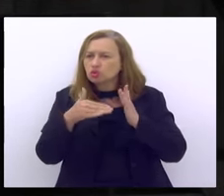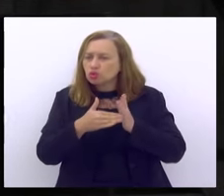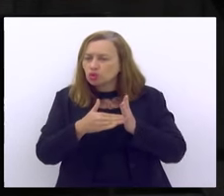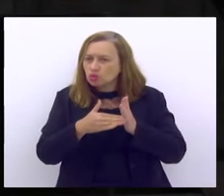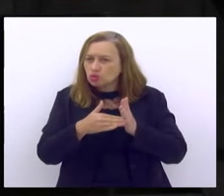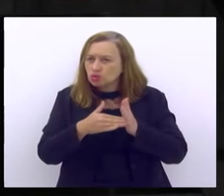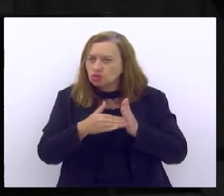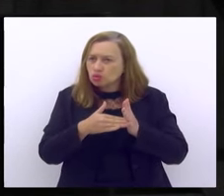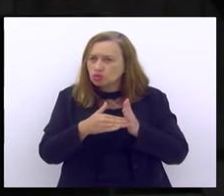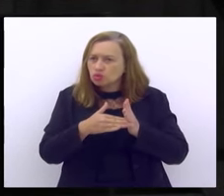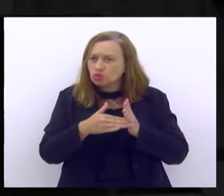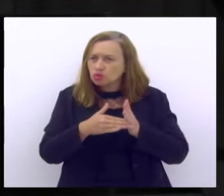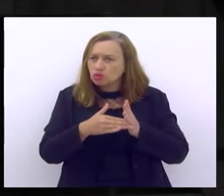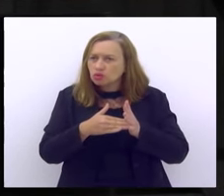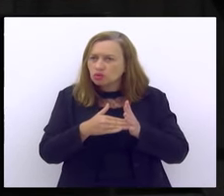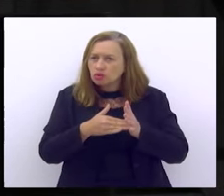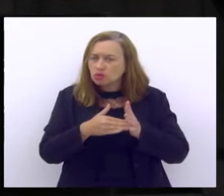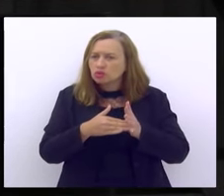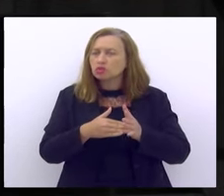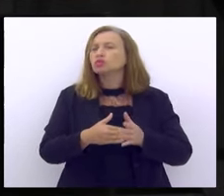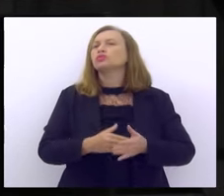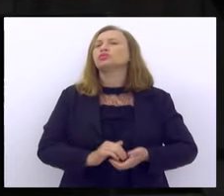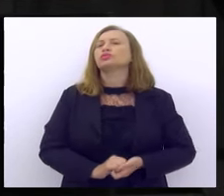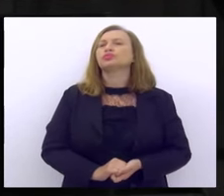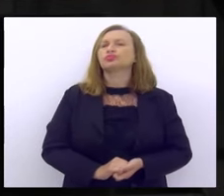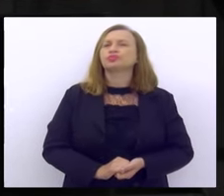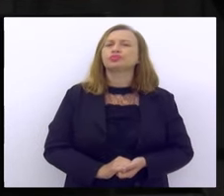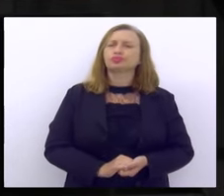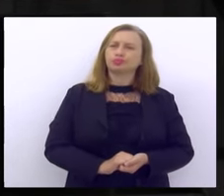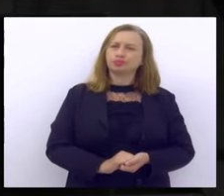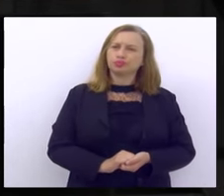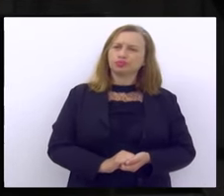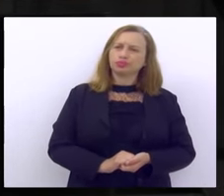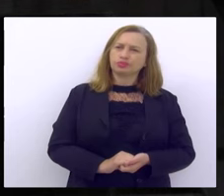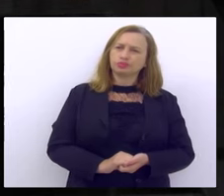entes que têm a prerrogativa